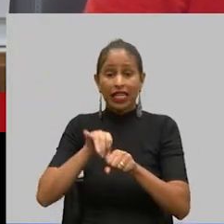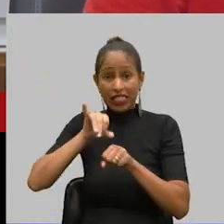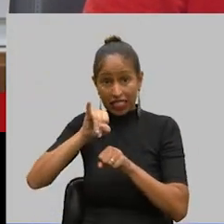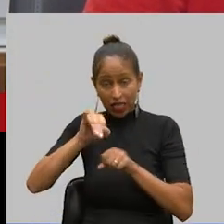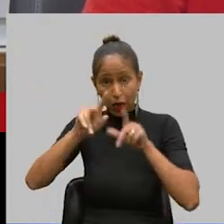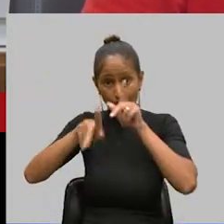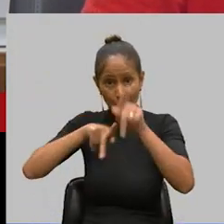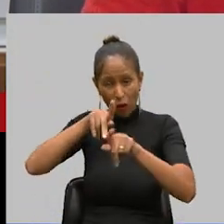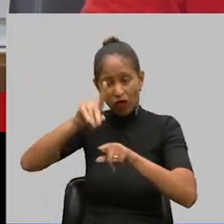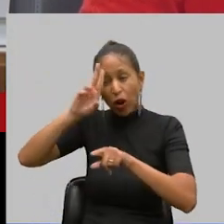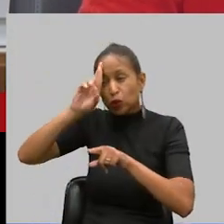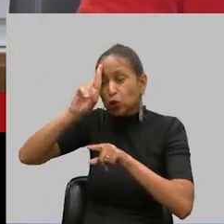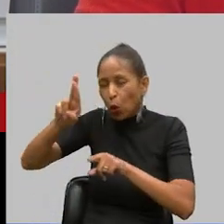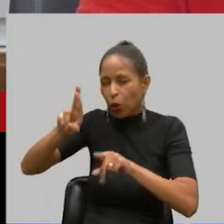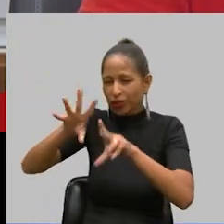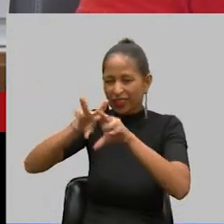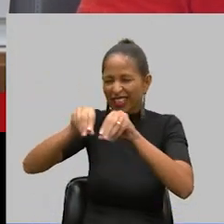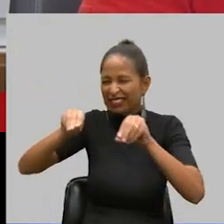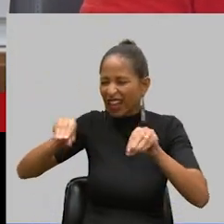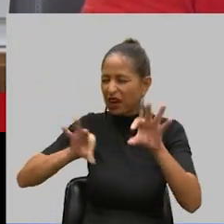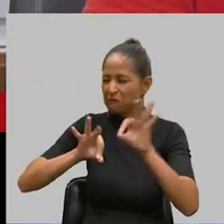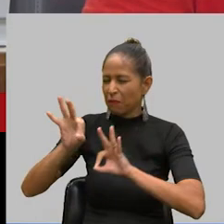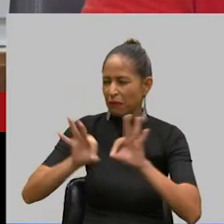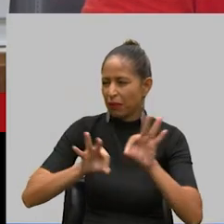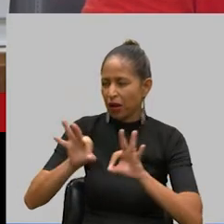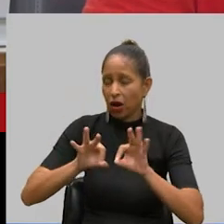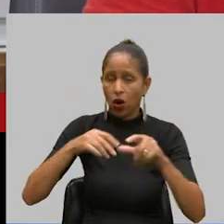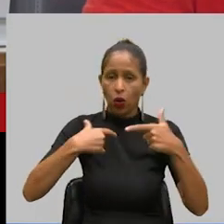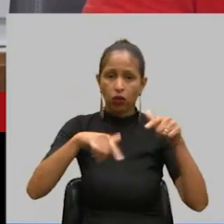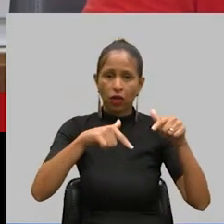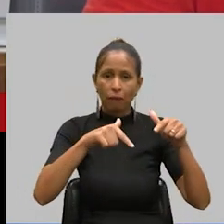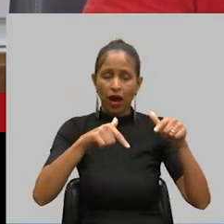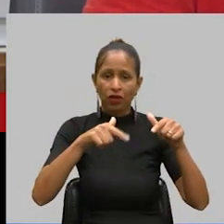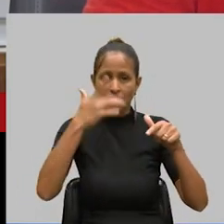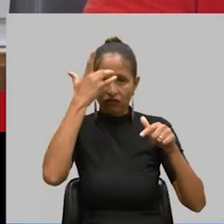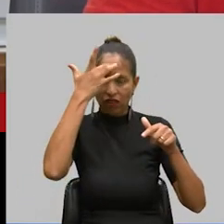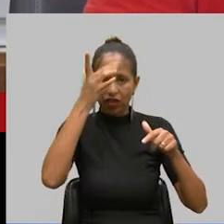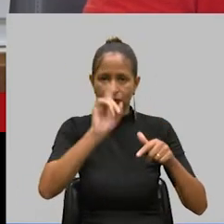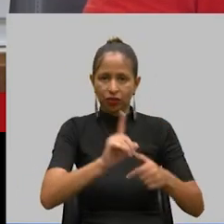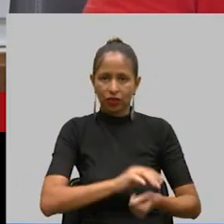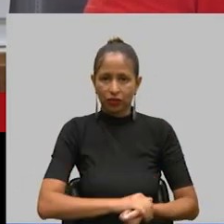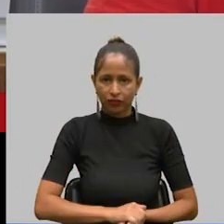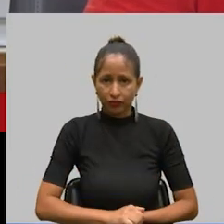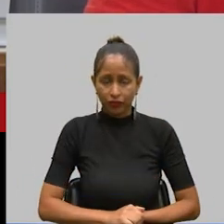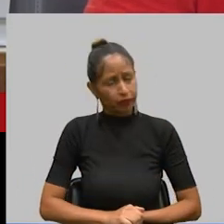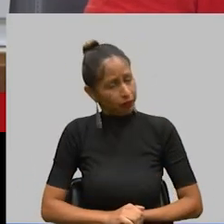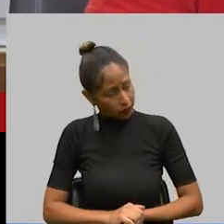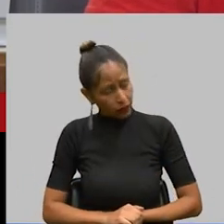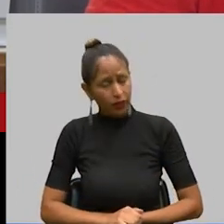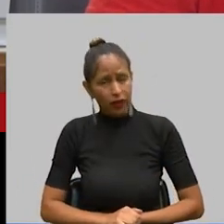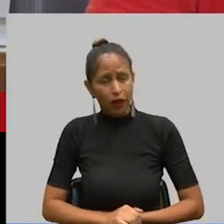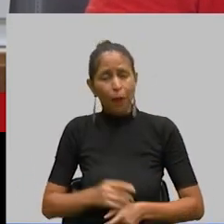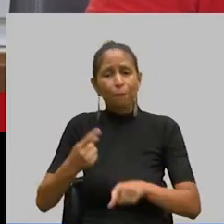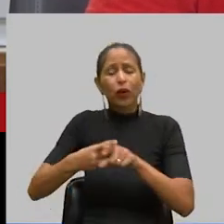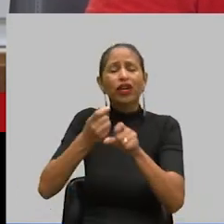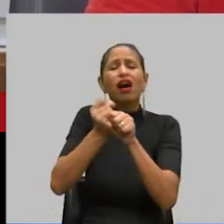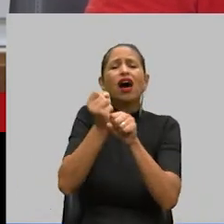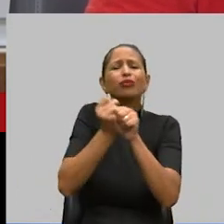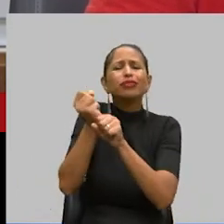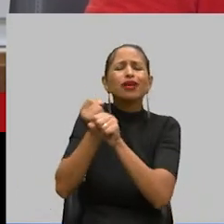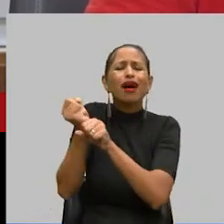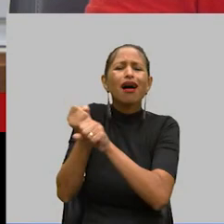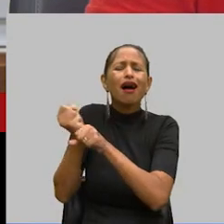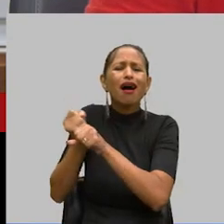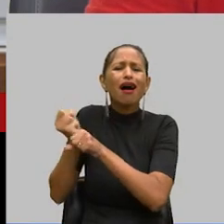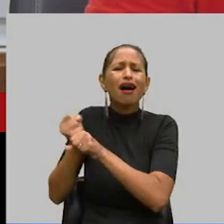da terra que sabe manejar a terra pensar o trabalho deles não vai ser fácil afinal de contas porque anos e anos a